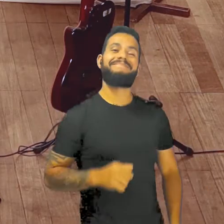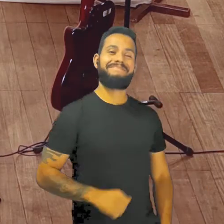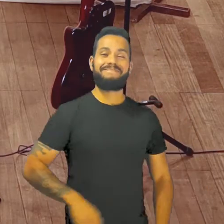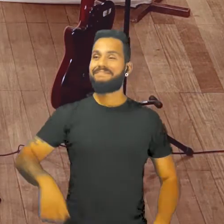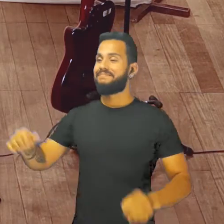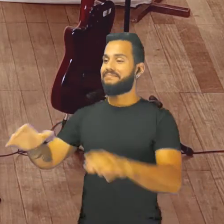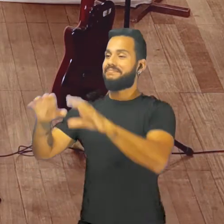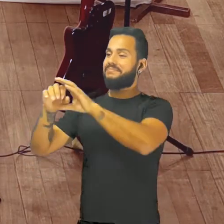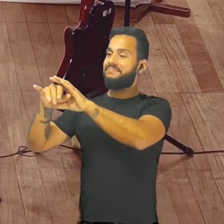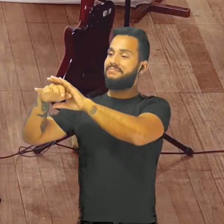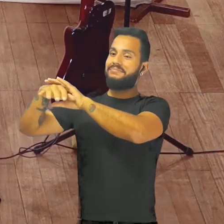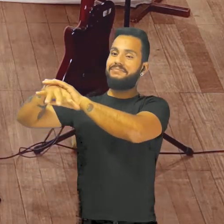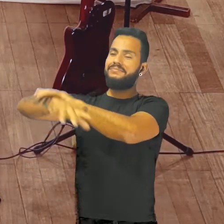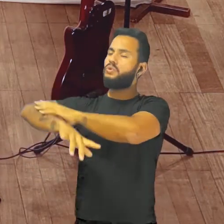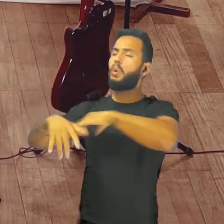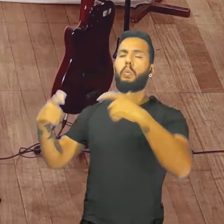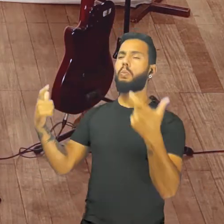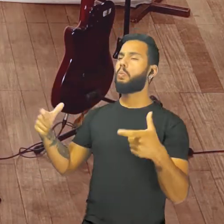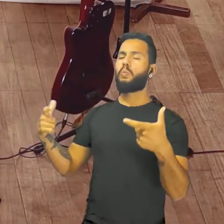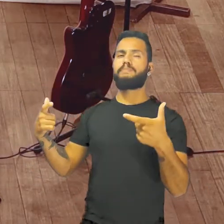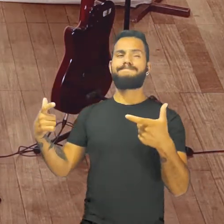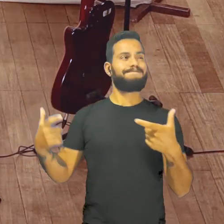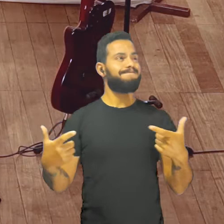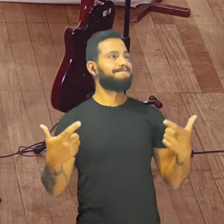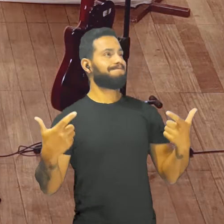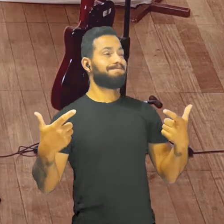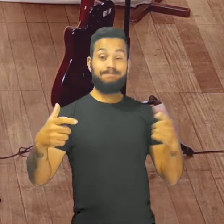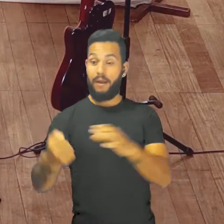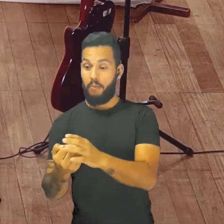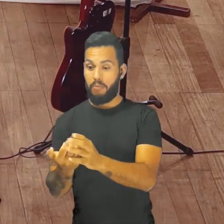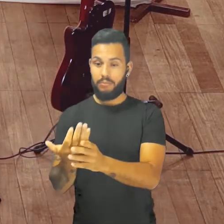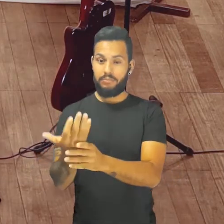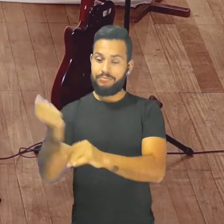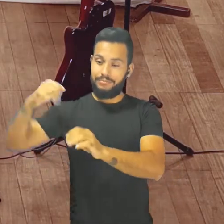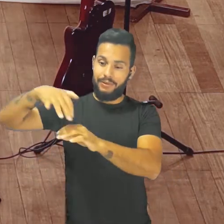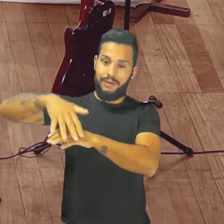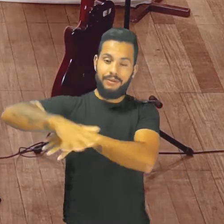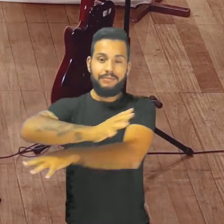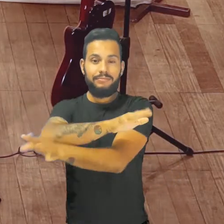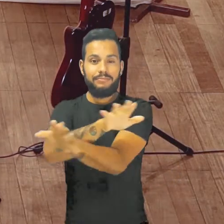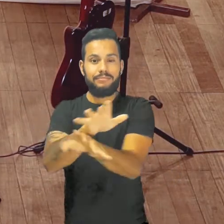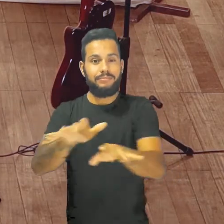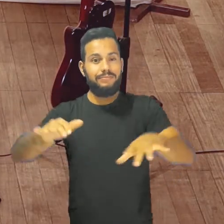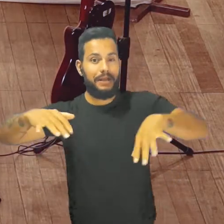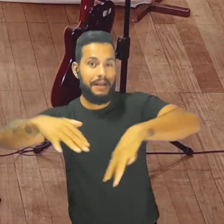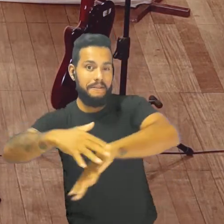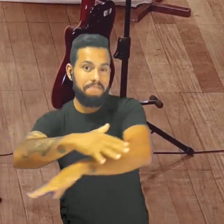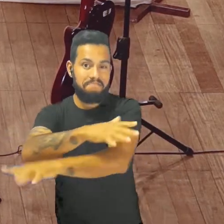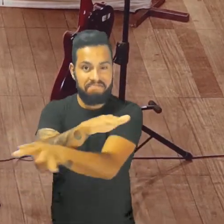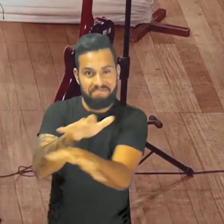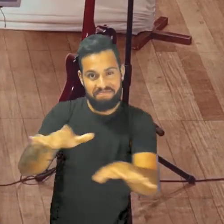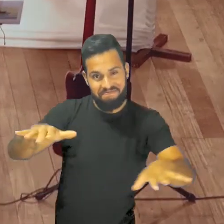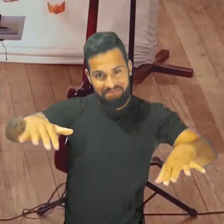Onde está a nascente? Onde está a vertente? Que guarda a água